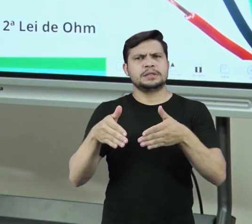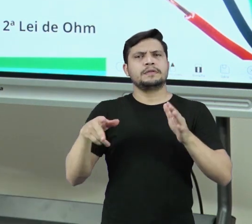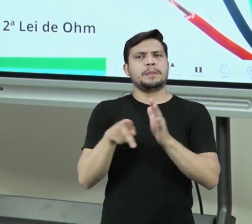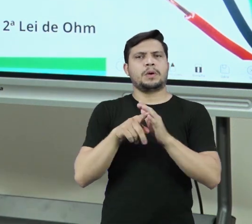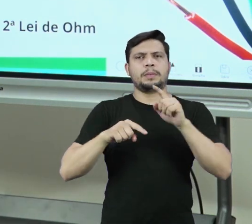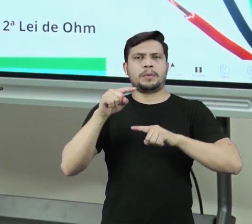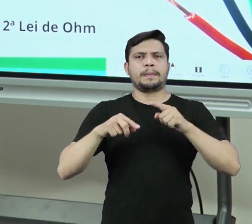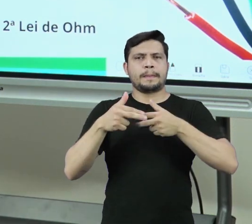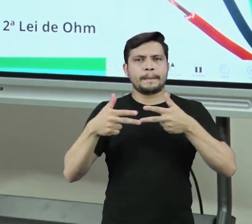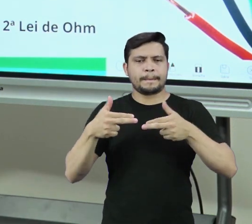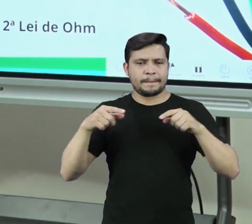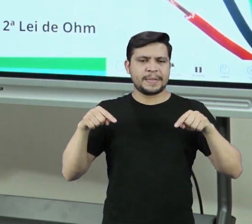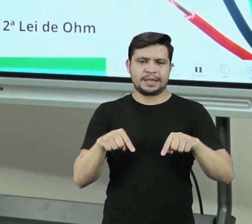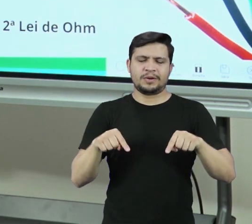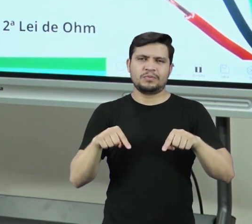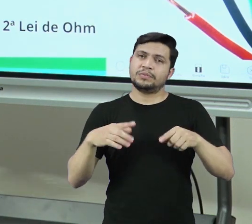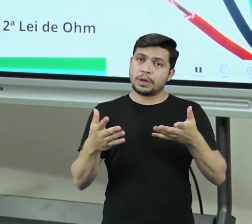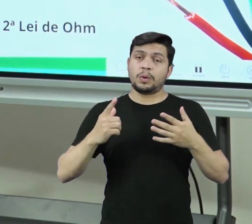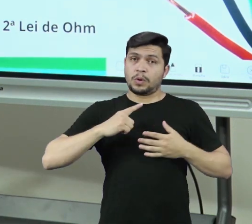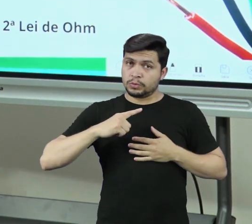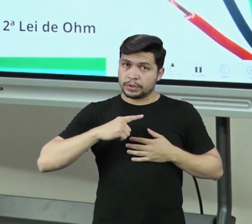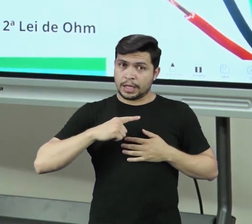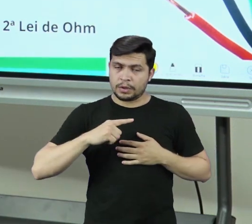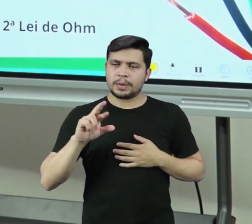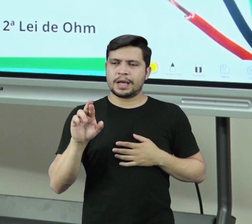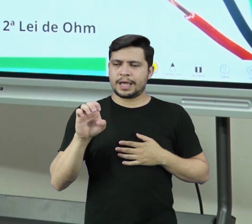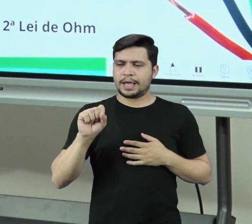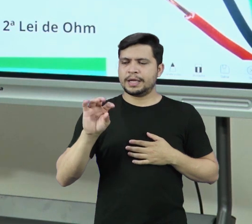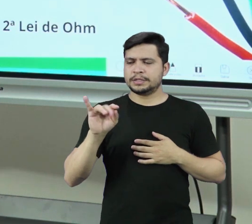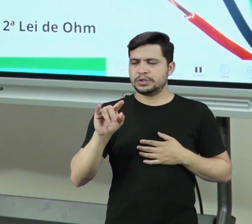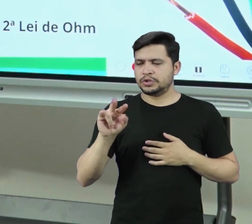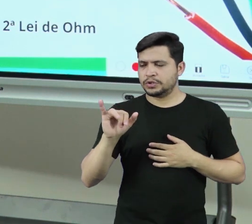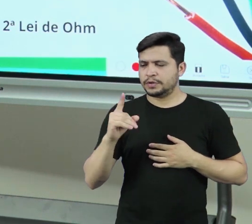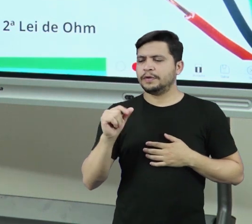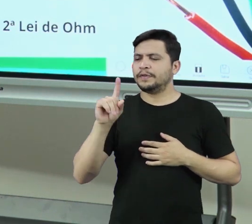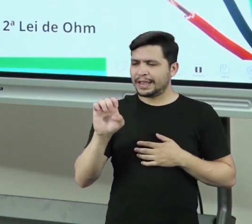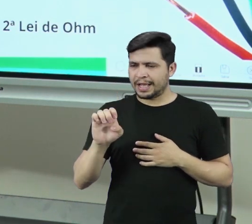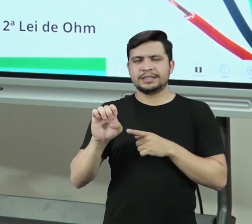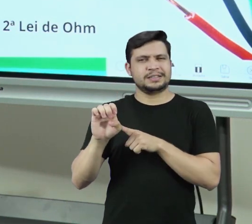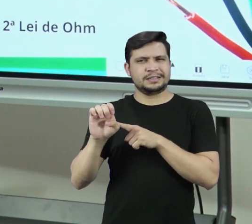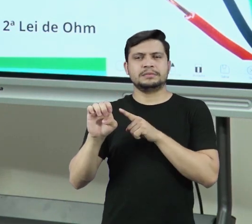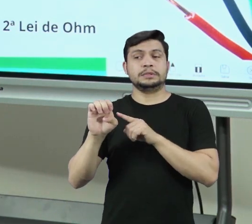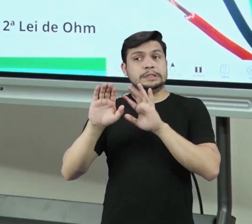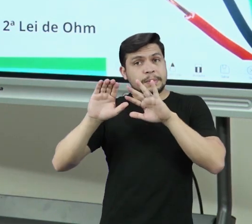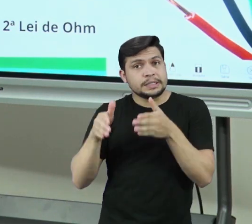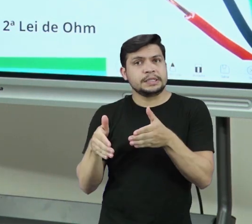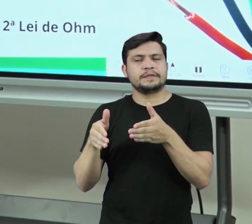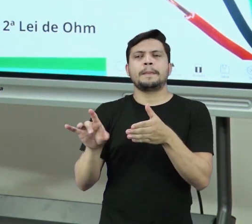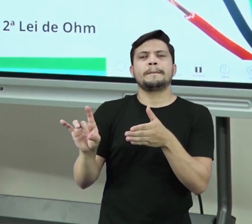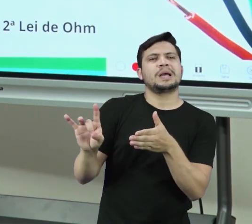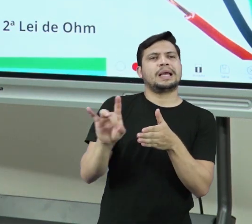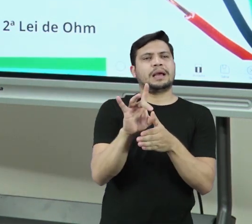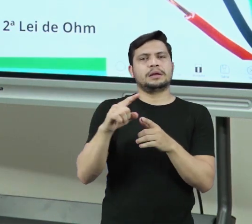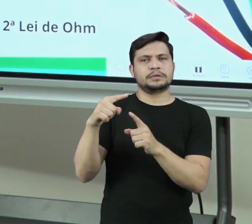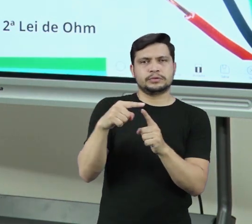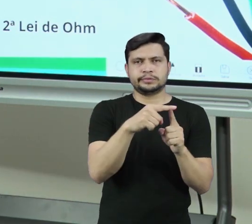tenho uma resistividade específica para cada tipo de material. O cobre tem uma assinatura, o ouro teria uma outra assinatura, a prata